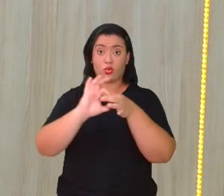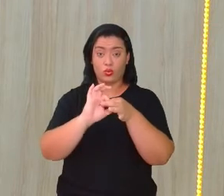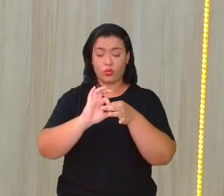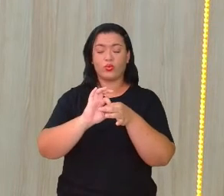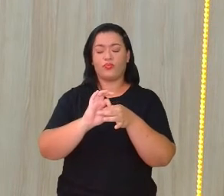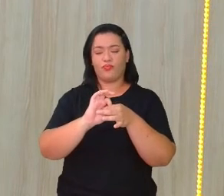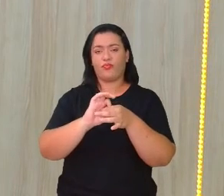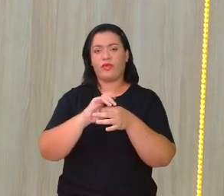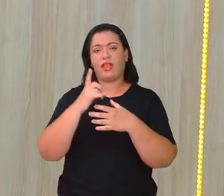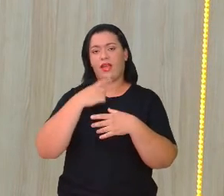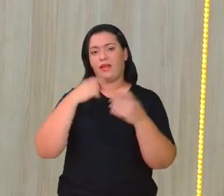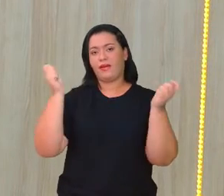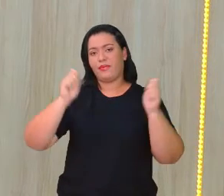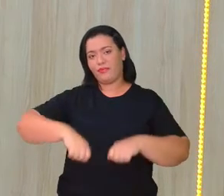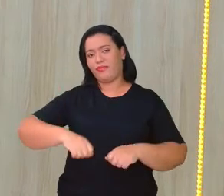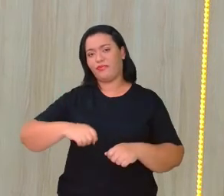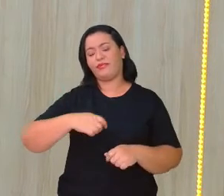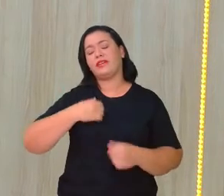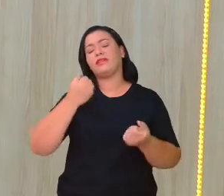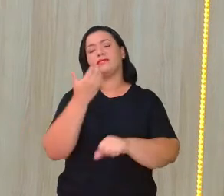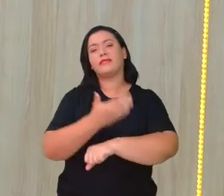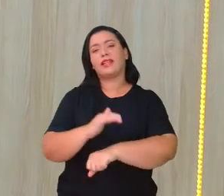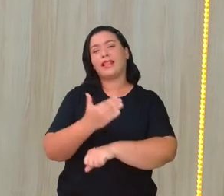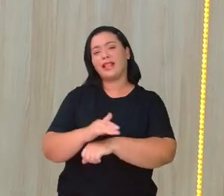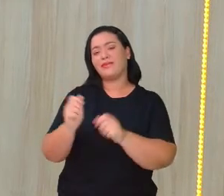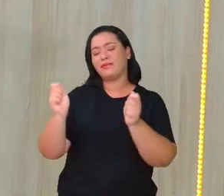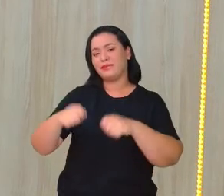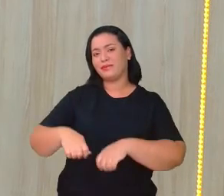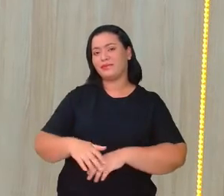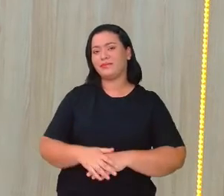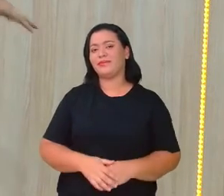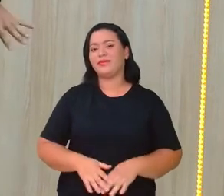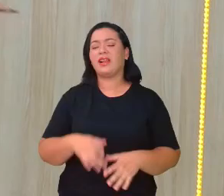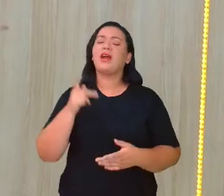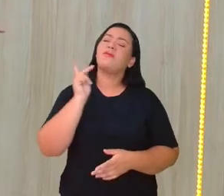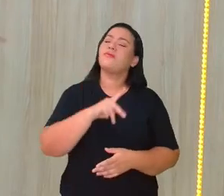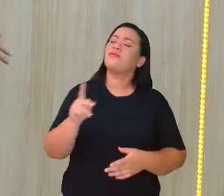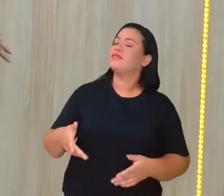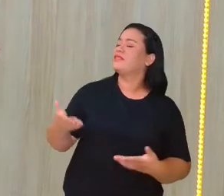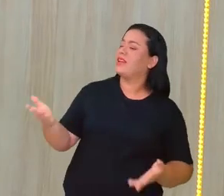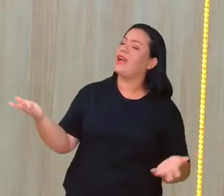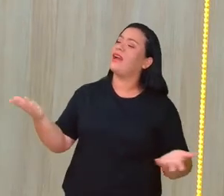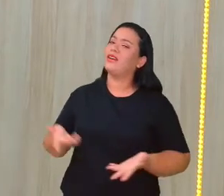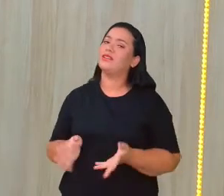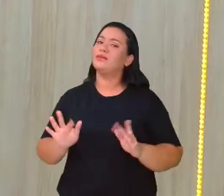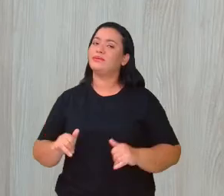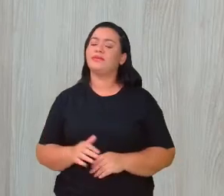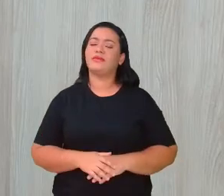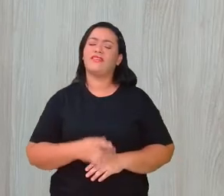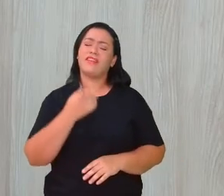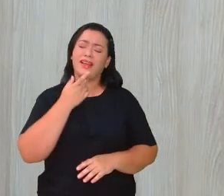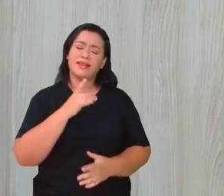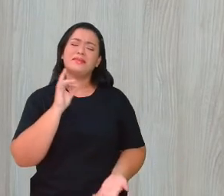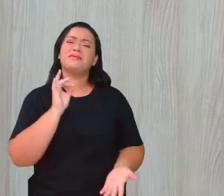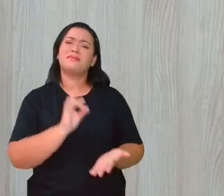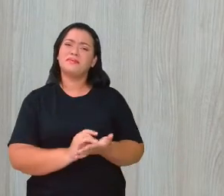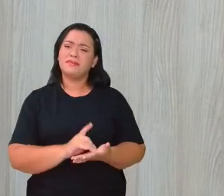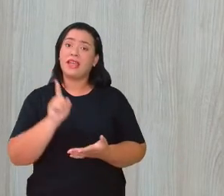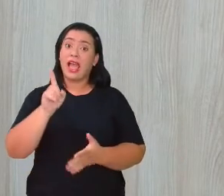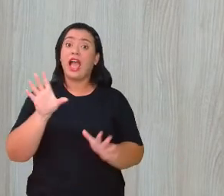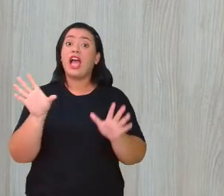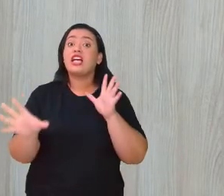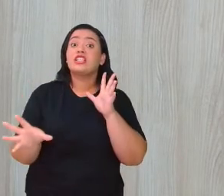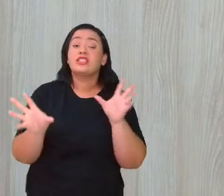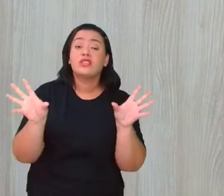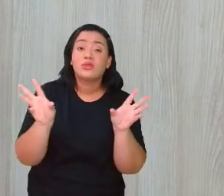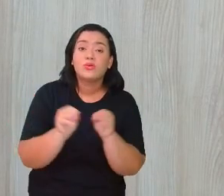e aí eu consigo ter um treinamento eficaz. Professora Jeane, suas considerações, que nós já chegamos no nosso tempo. Realmente foi um resumo